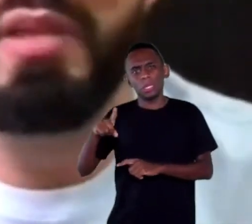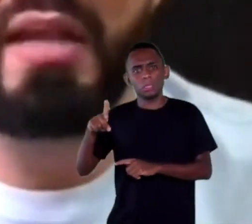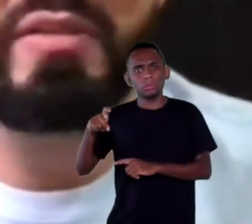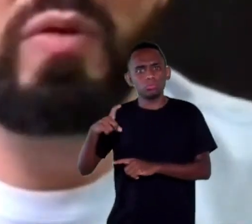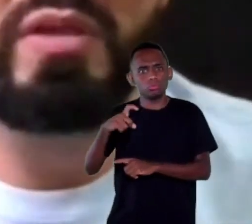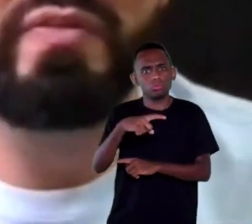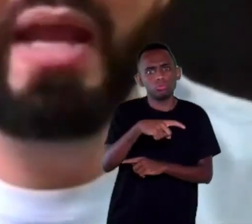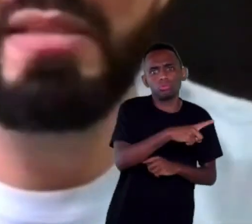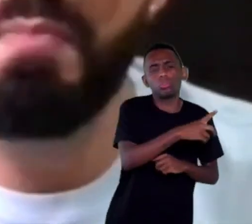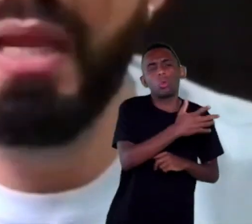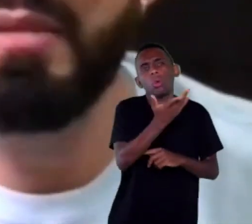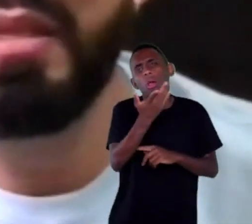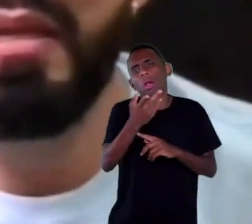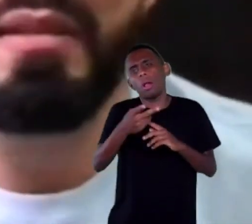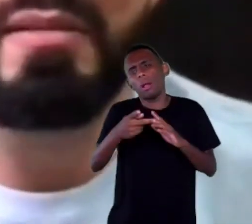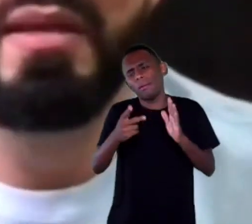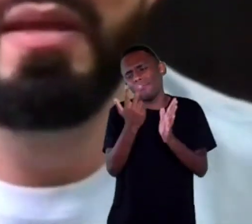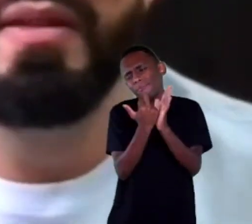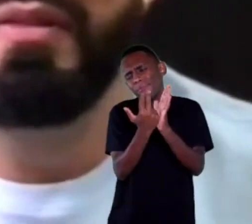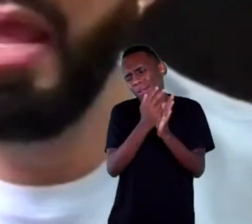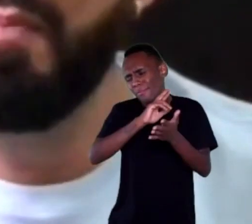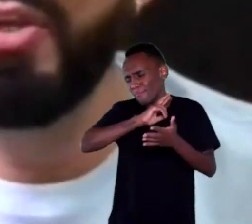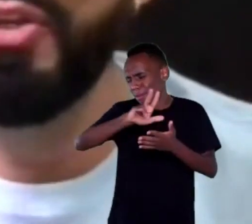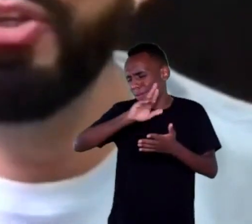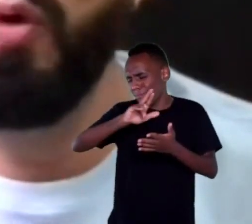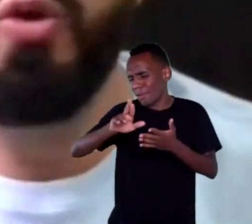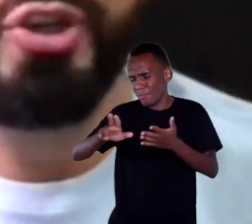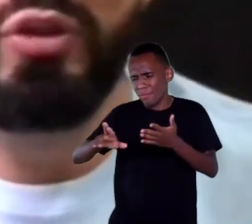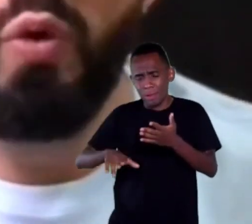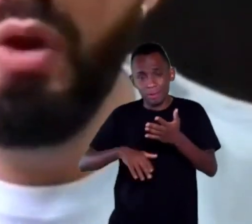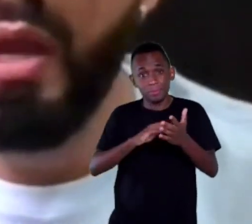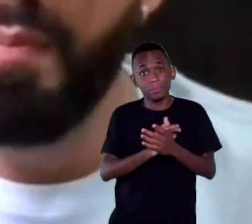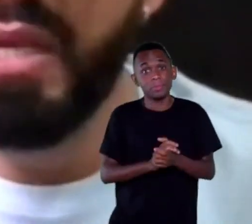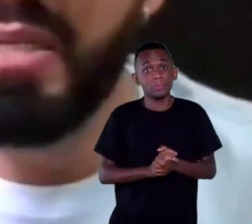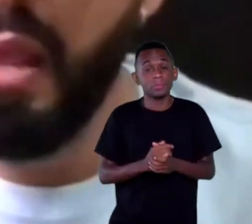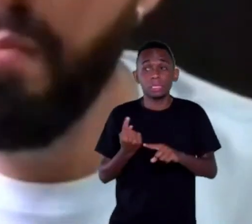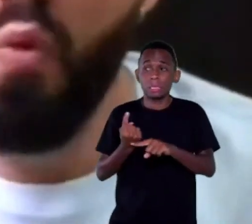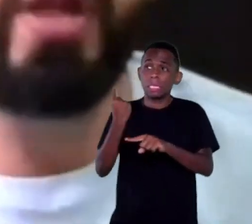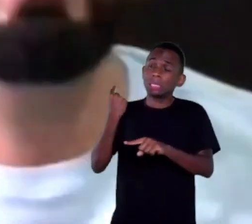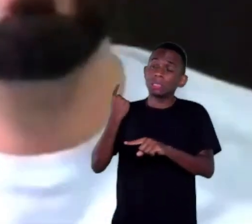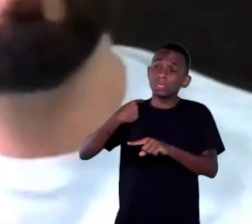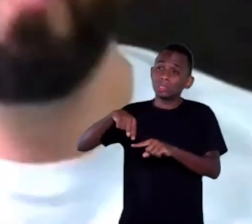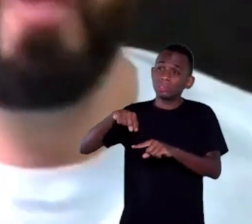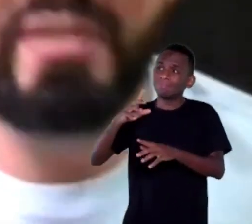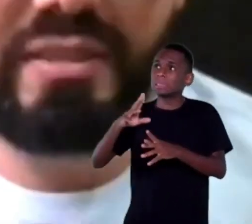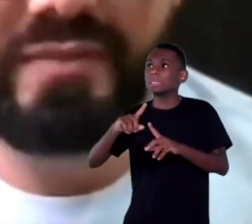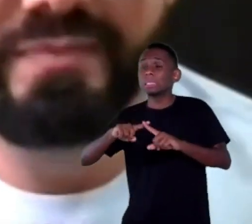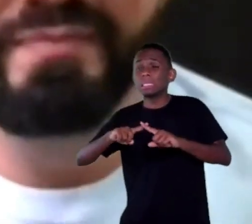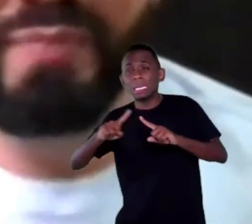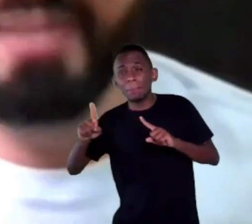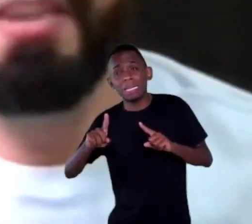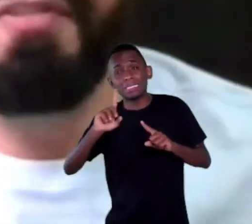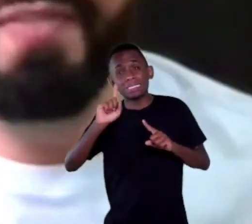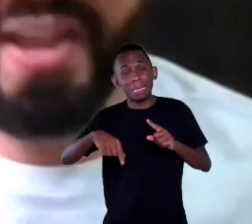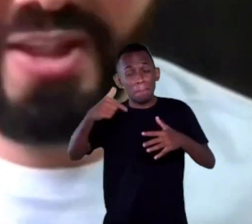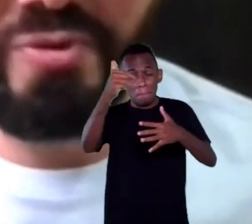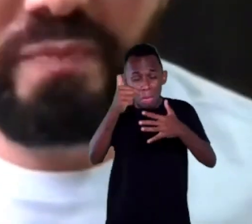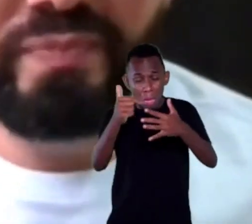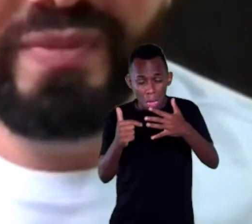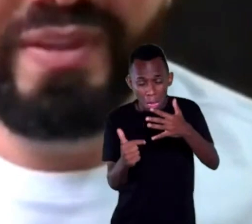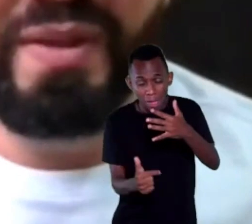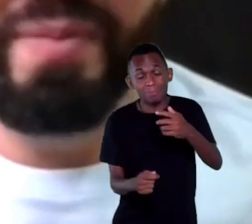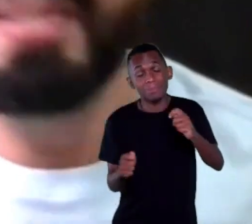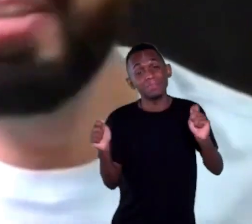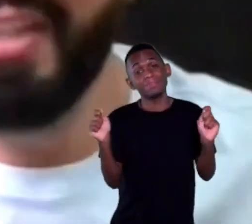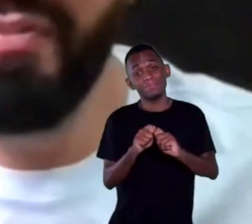várias ilustrações, várias em penas lindas. Na época a gente cogitou, mas é muita coisa para ser